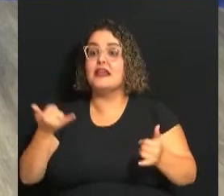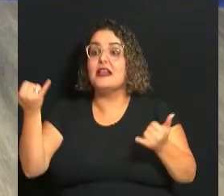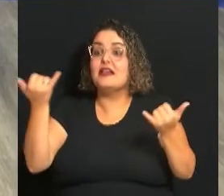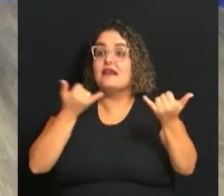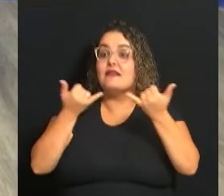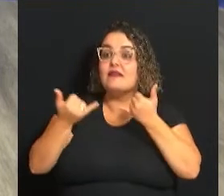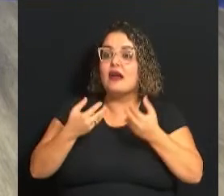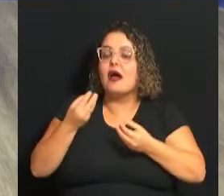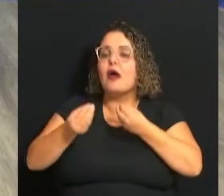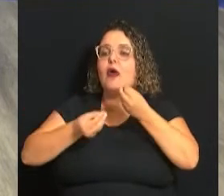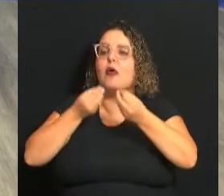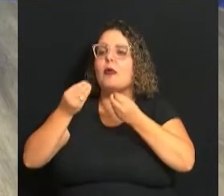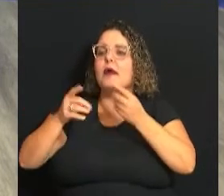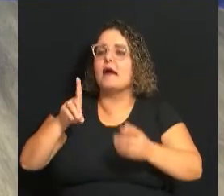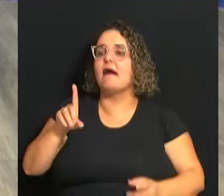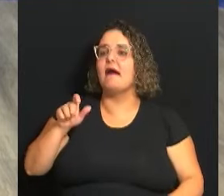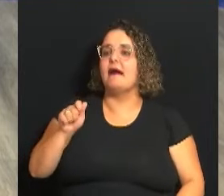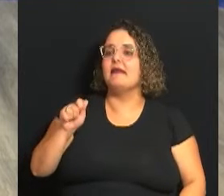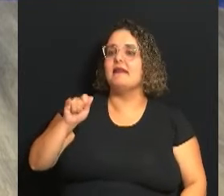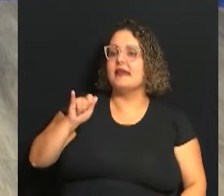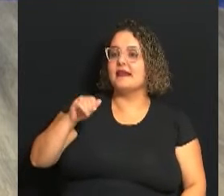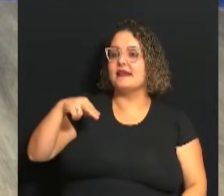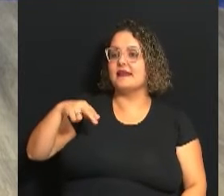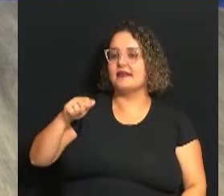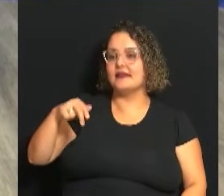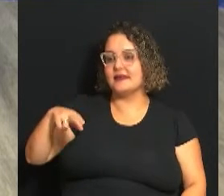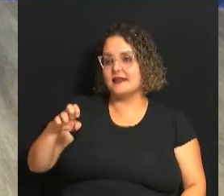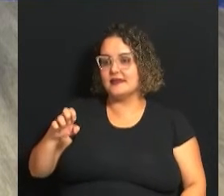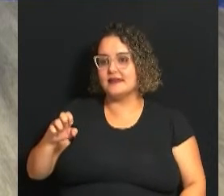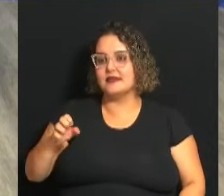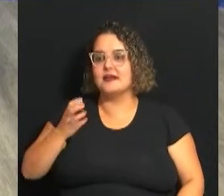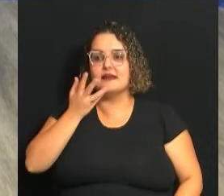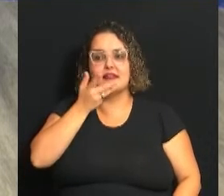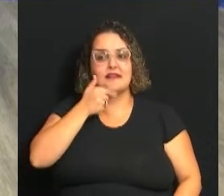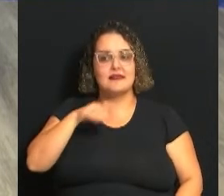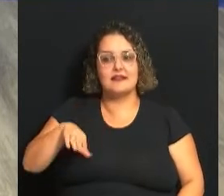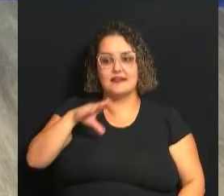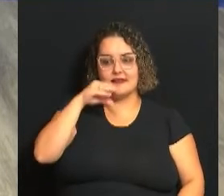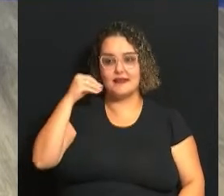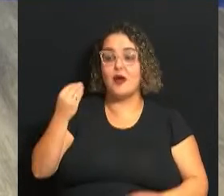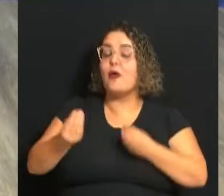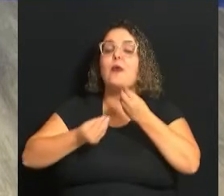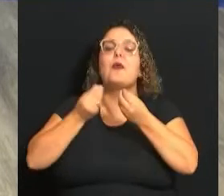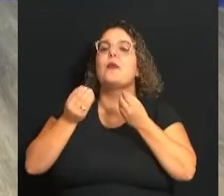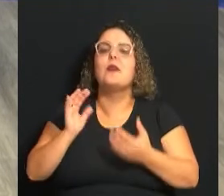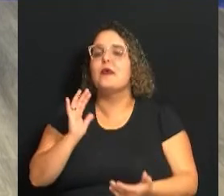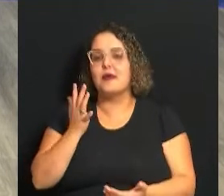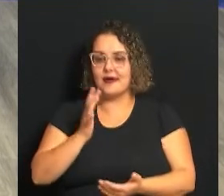que é a Daiane. Vamos falar, voltar lá atrás, a Daiane criança, adolescente, como que é?